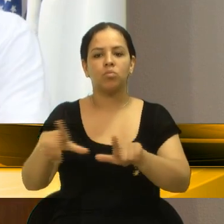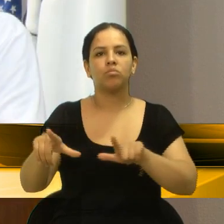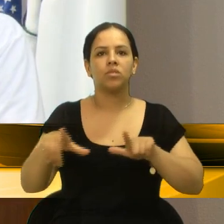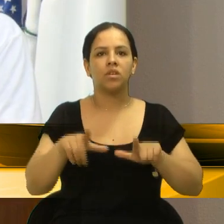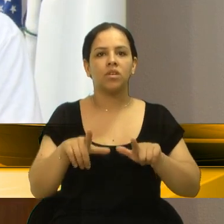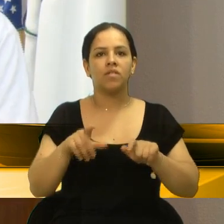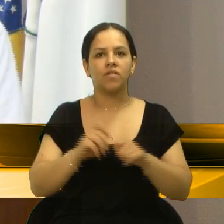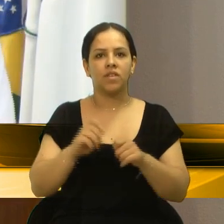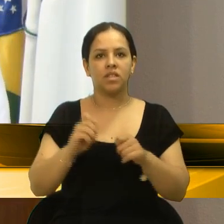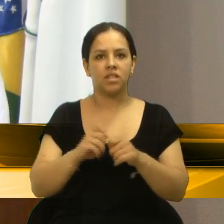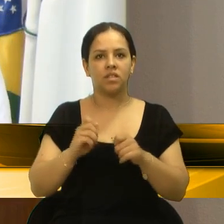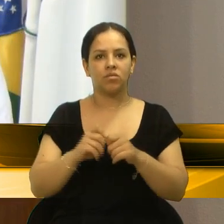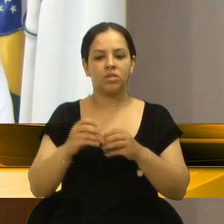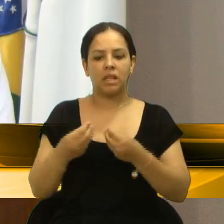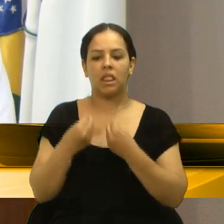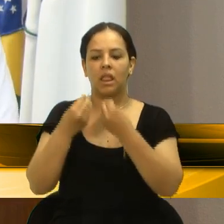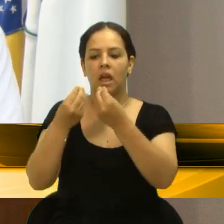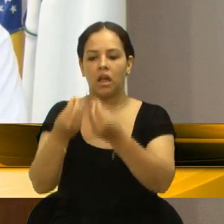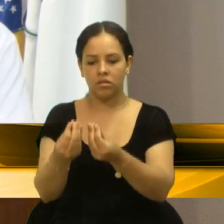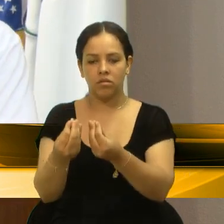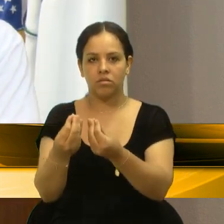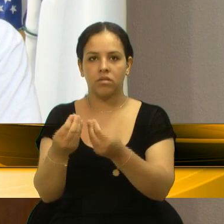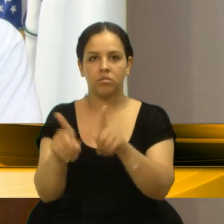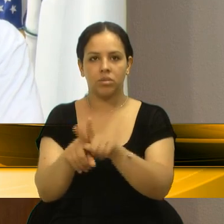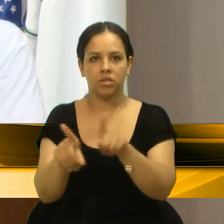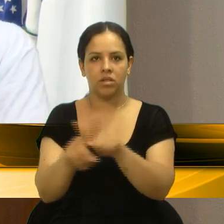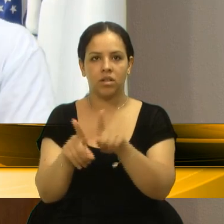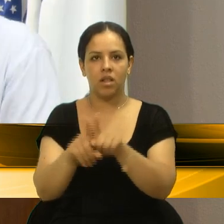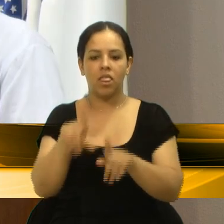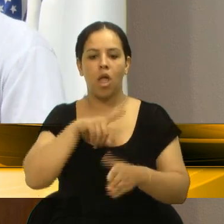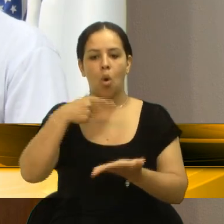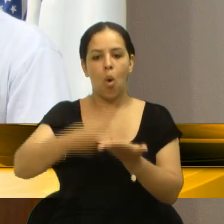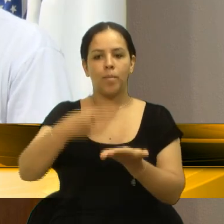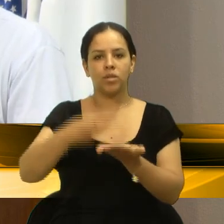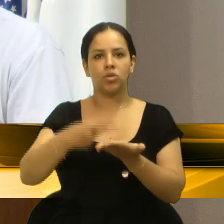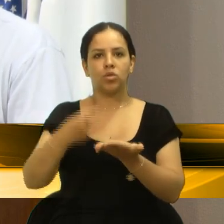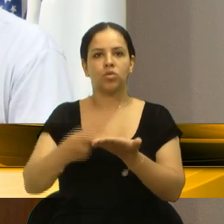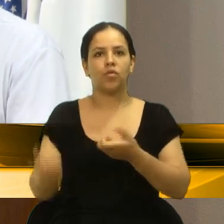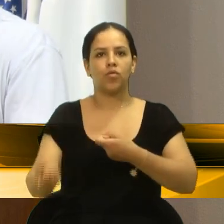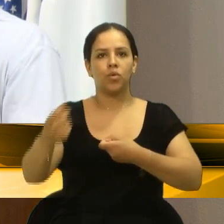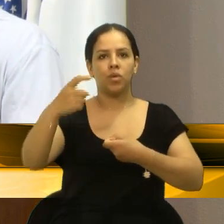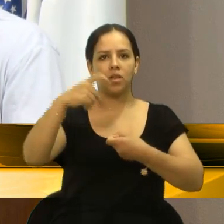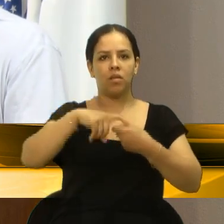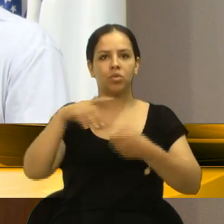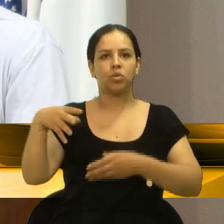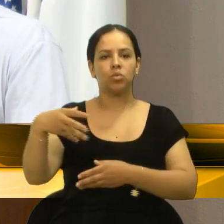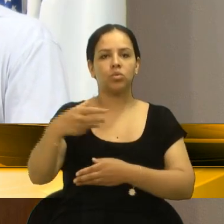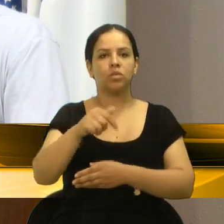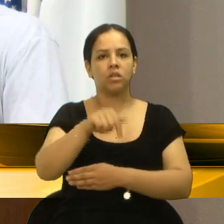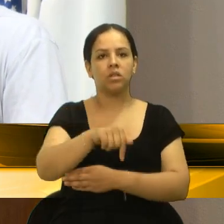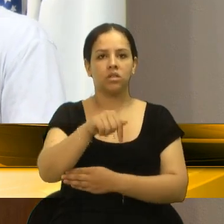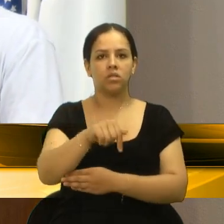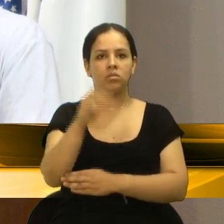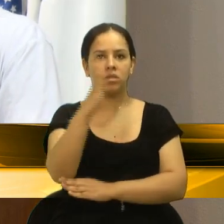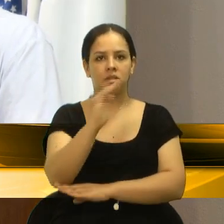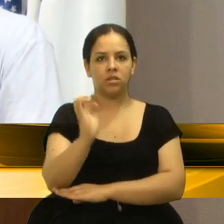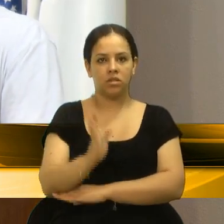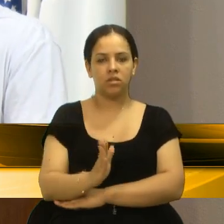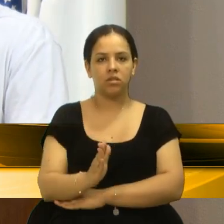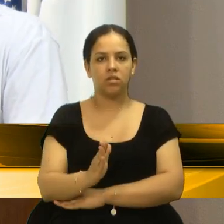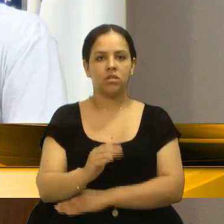oferendas. E aqui, presidente, é um compromisso que tem que ter devolver para os religiosos afro-brasileiros esse espaço, afro-africanos esse